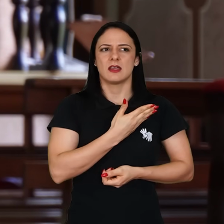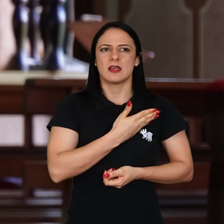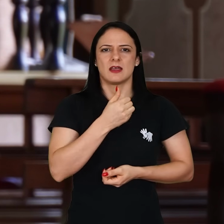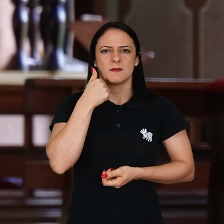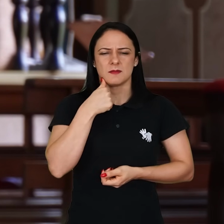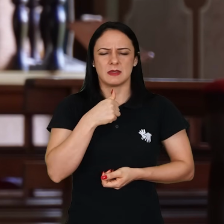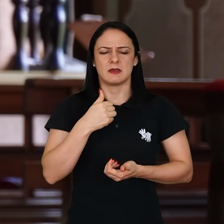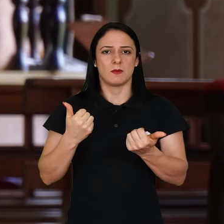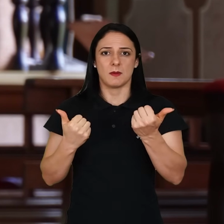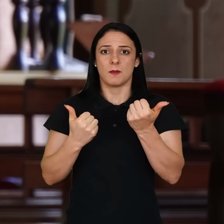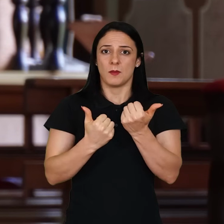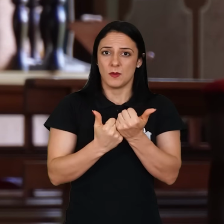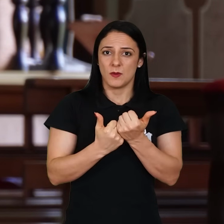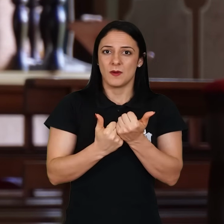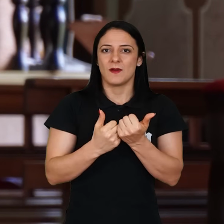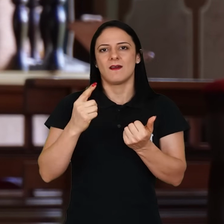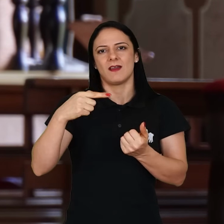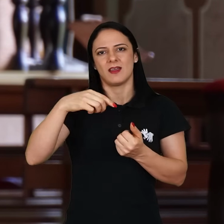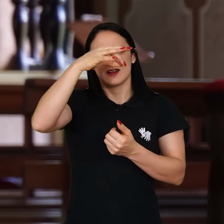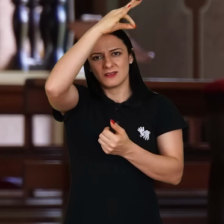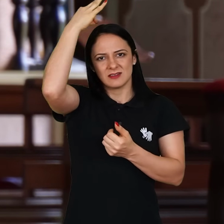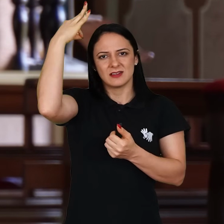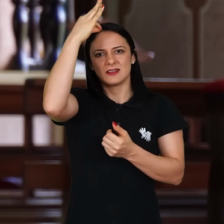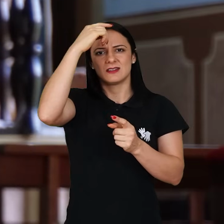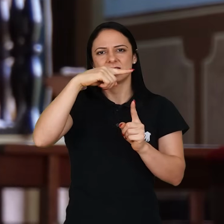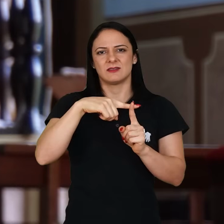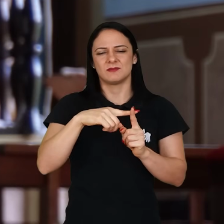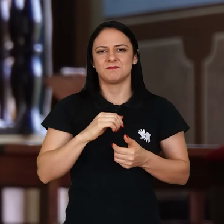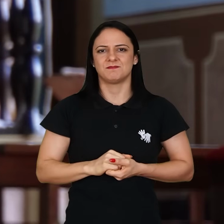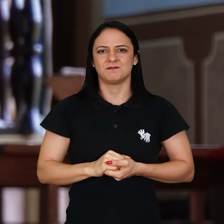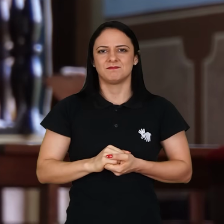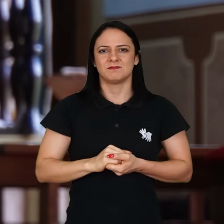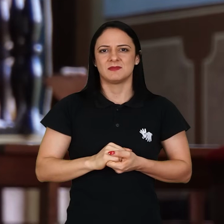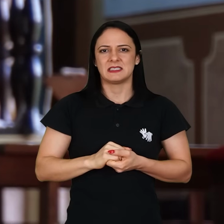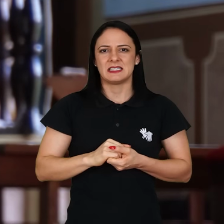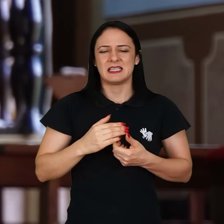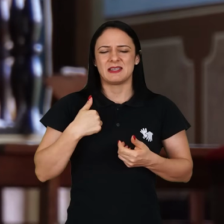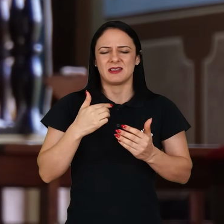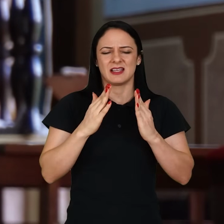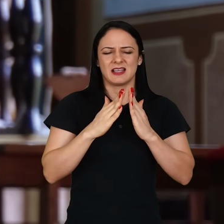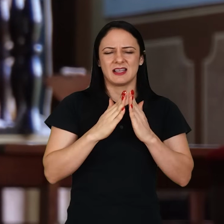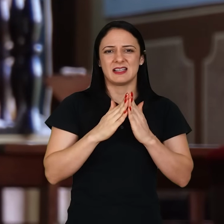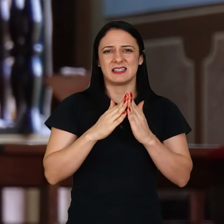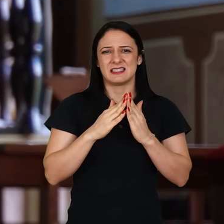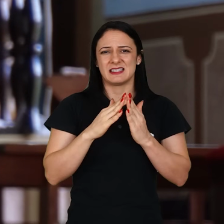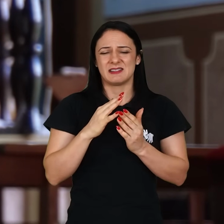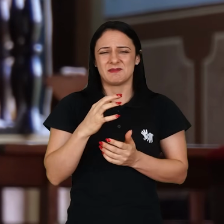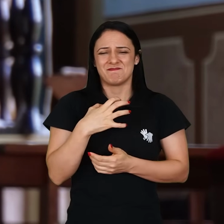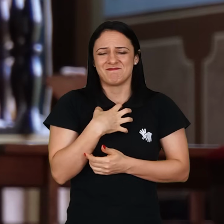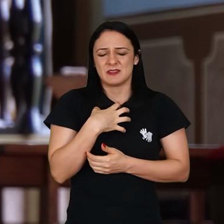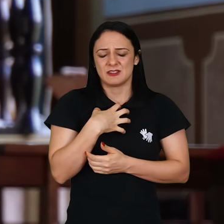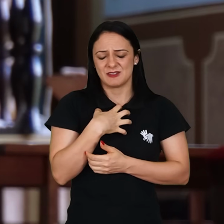A amiga que eu tive... O apoio que eu tive era a Santa Cruz. Muitas vezes eu em casa, eu vacilei.